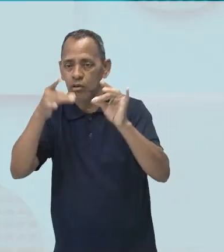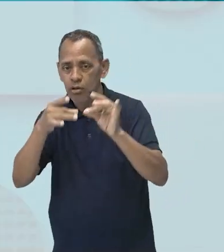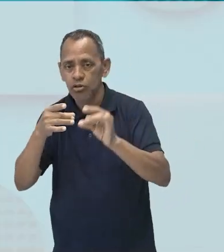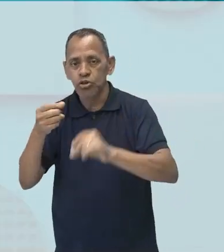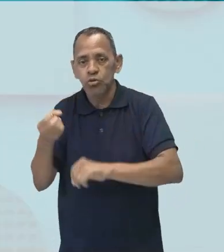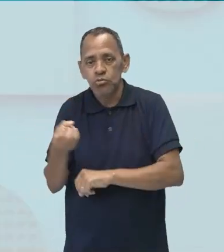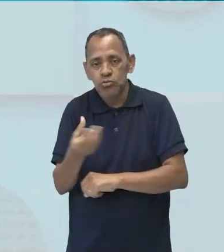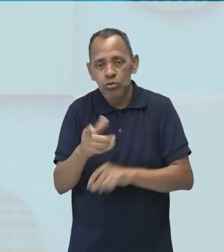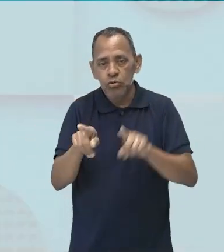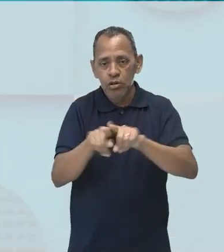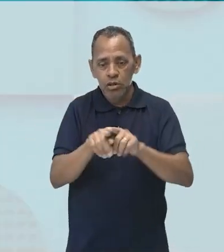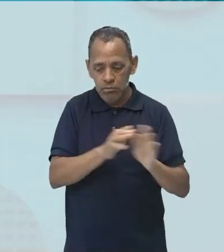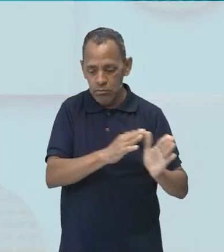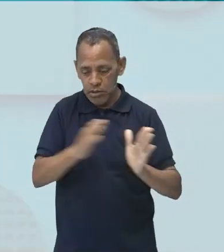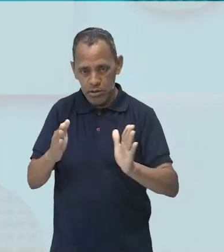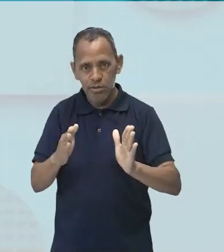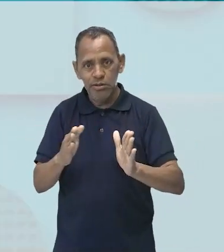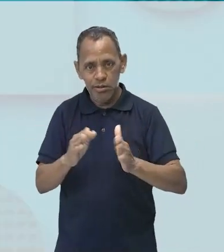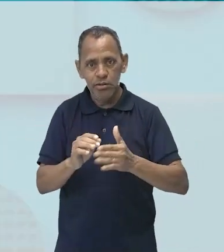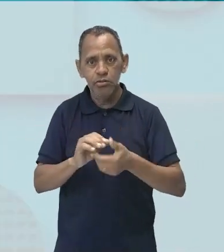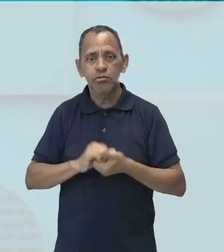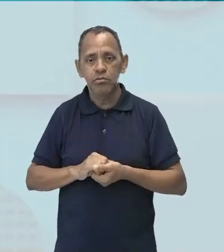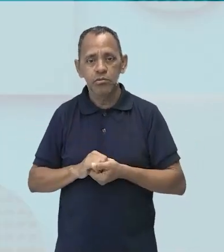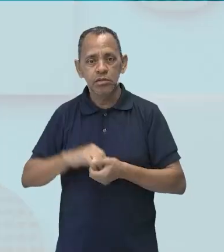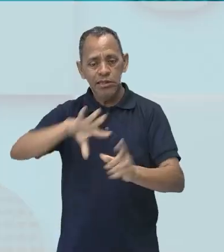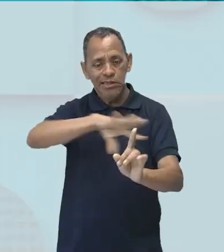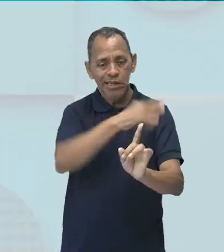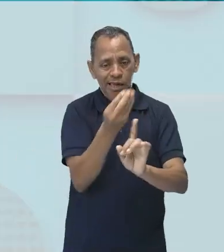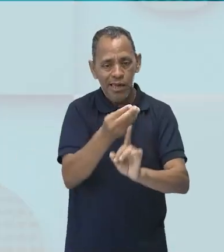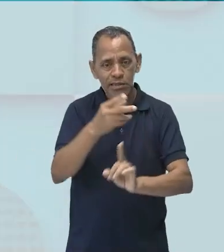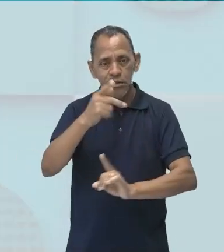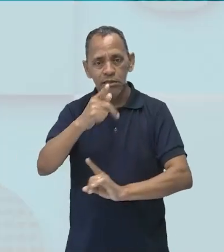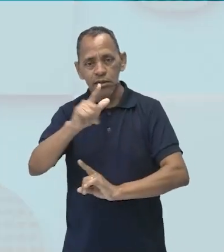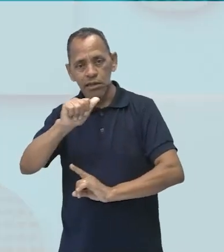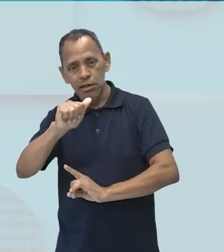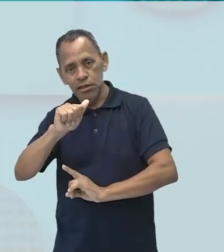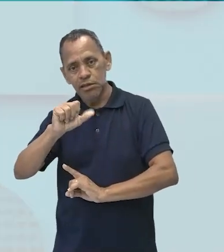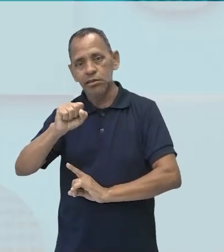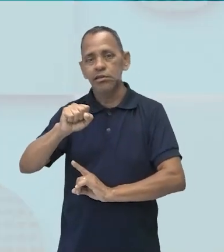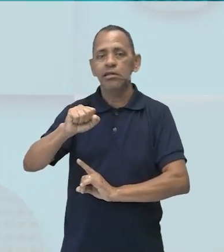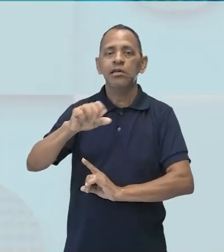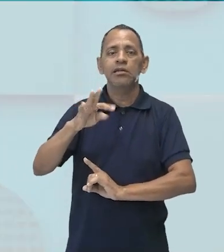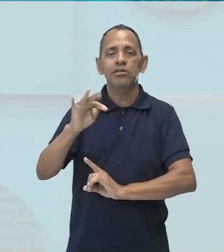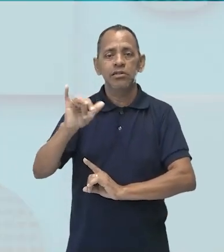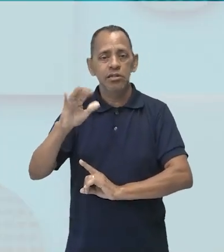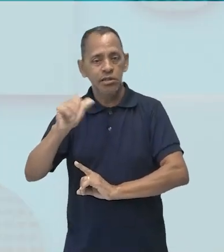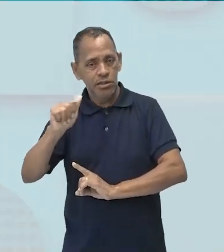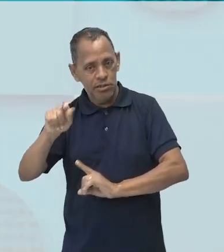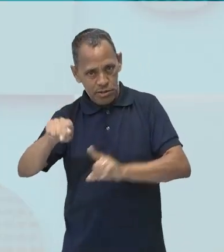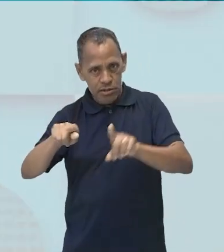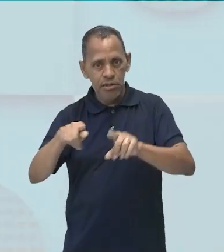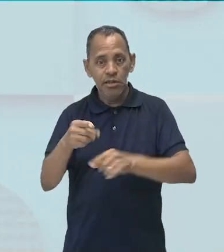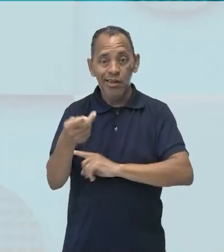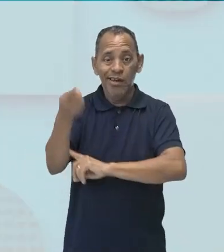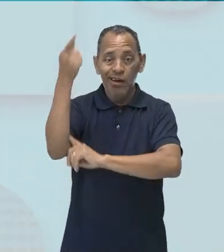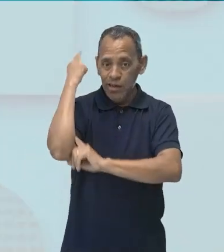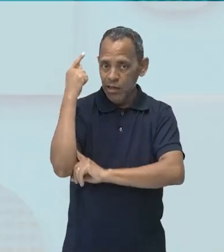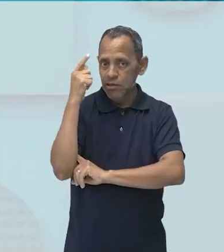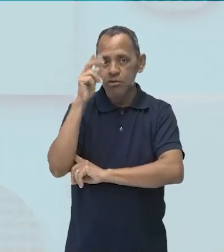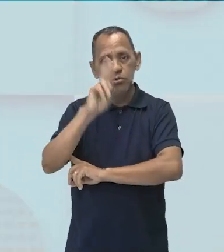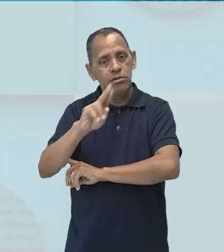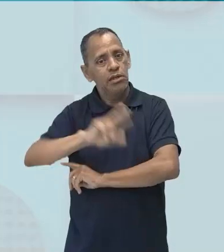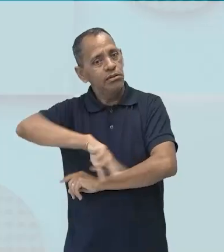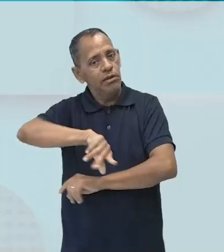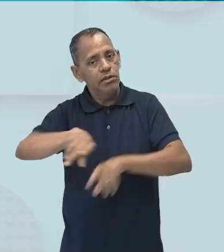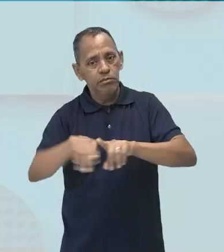passo, né, para as artes plásticas, até anteriormente não era utilizada. E aí vem